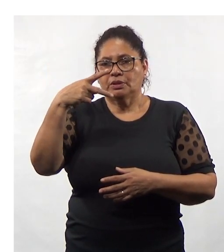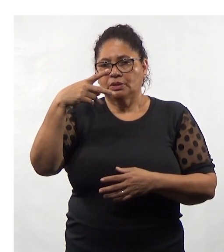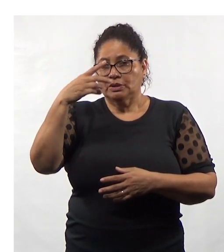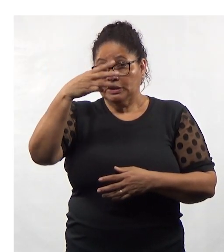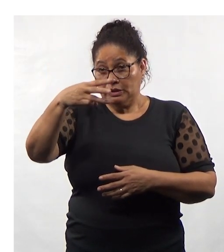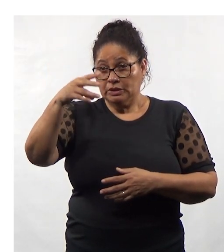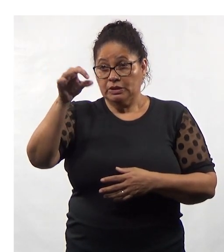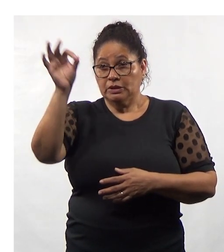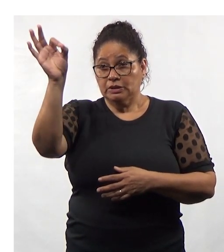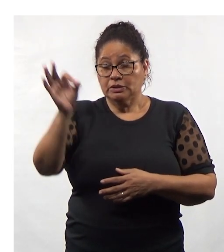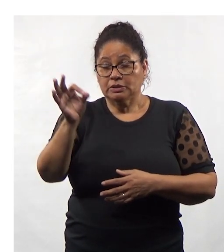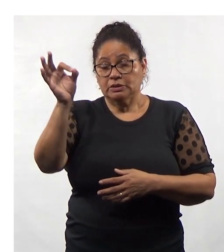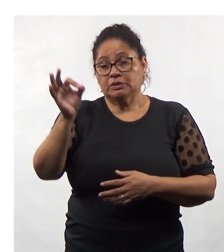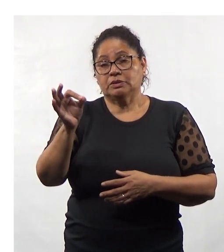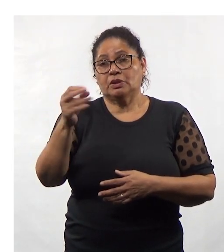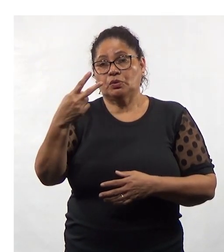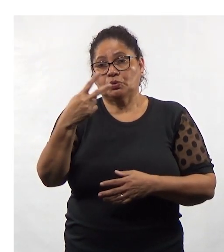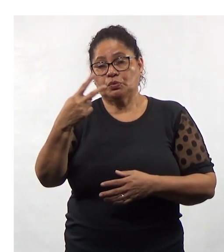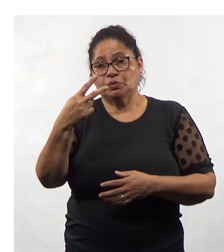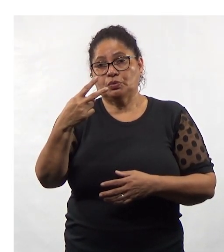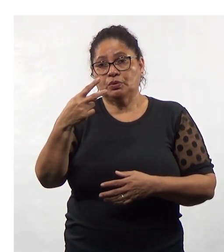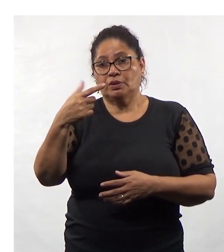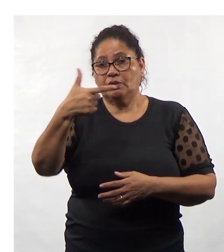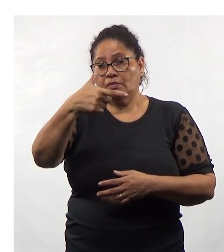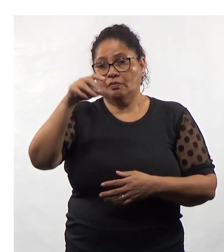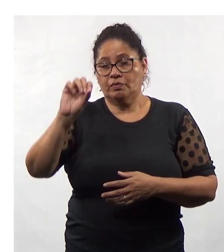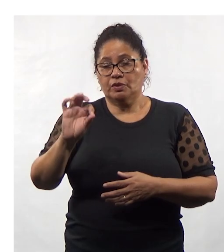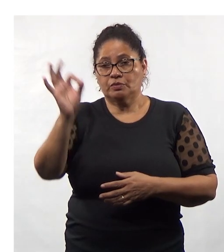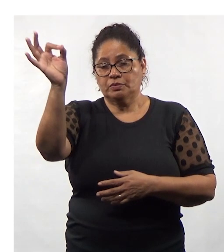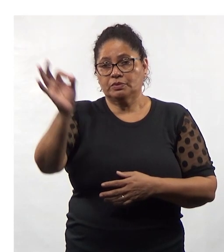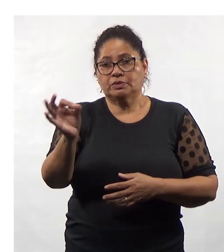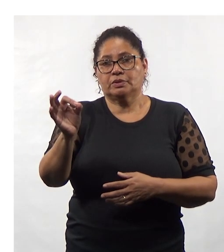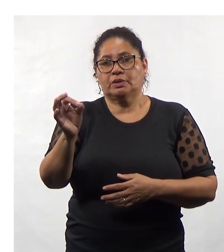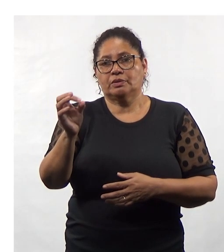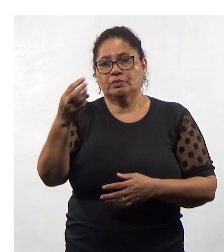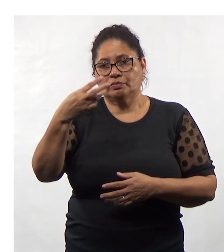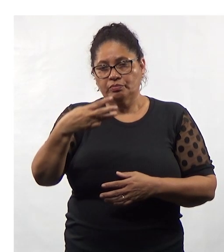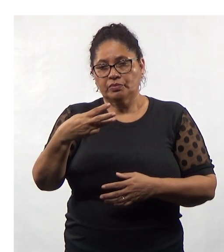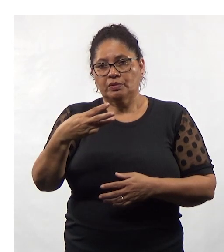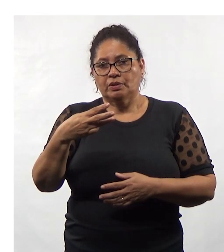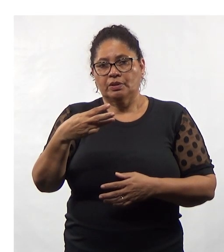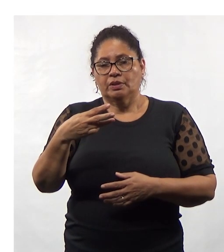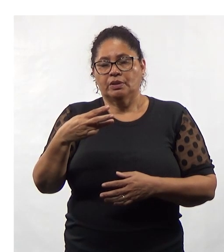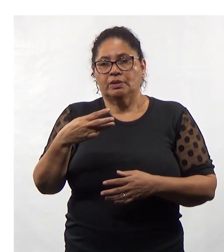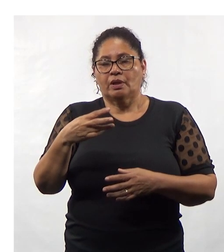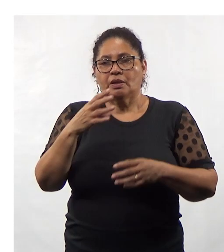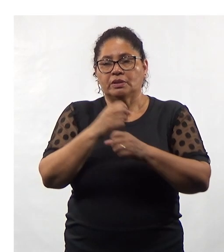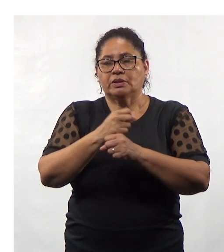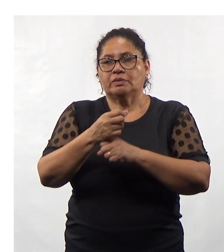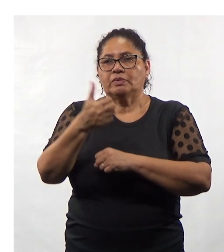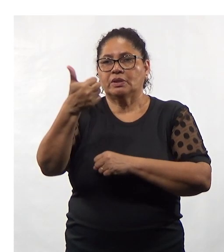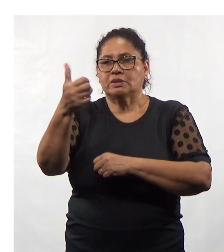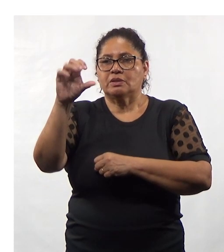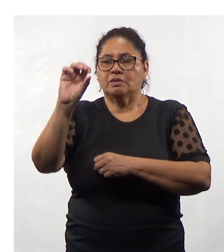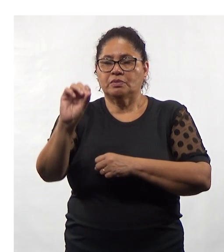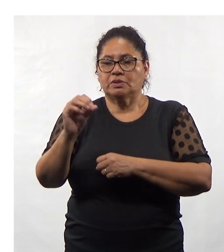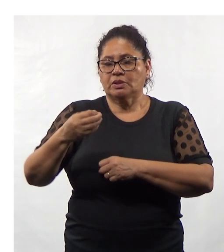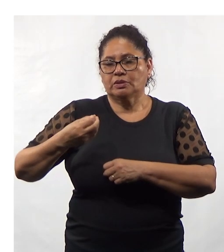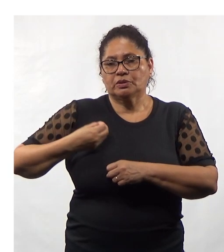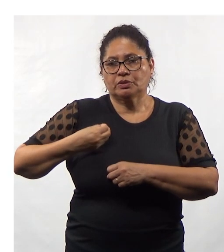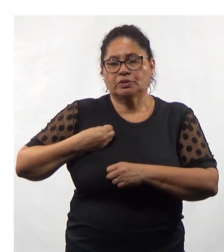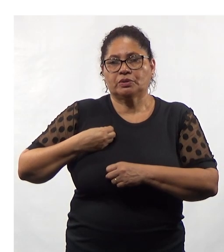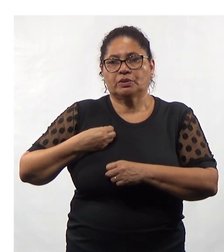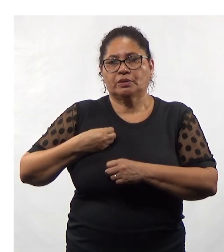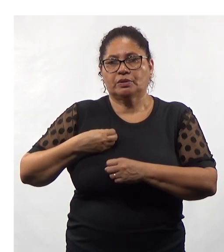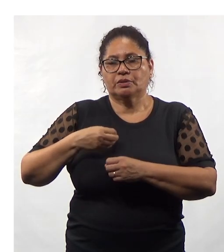do critério 2 e 20% do critério 3, num total de 100% das notas que nós